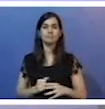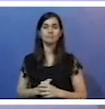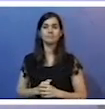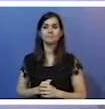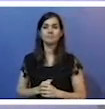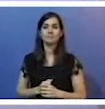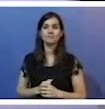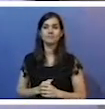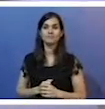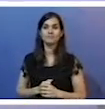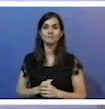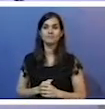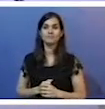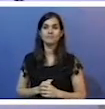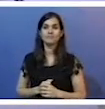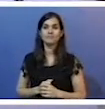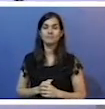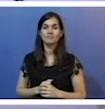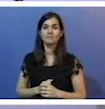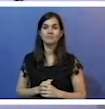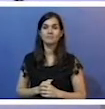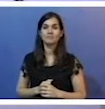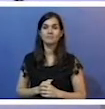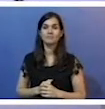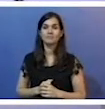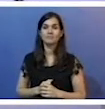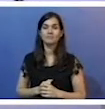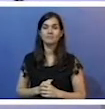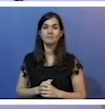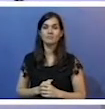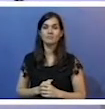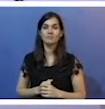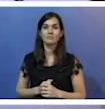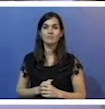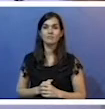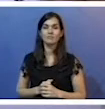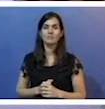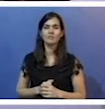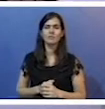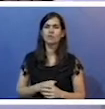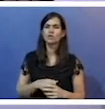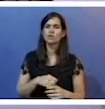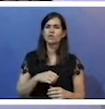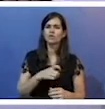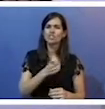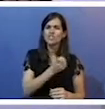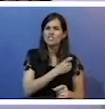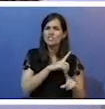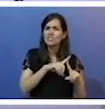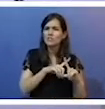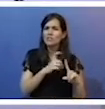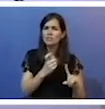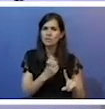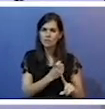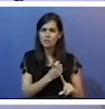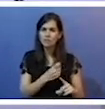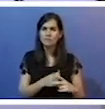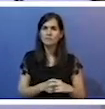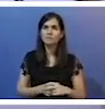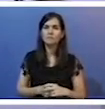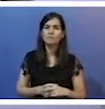1 vezes menos um aqui ó seguindo a setinha XX coloquei aqui